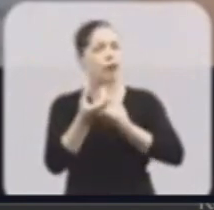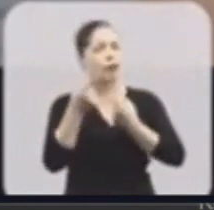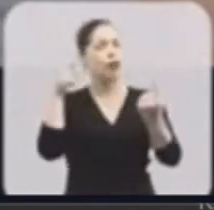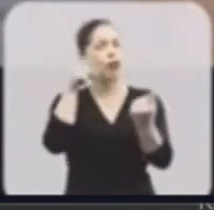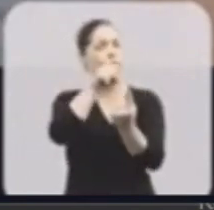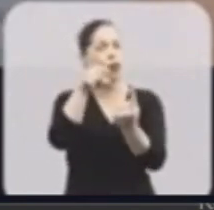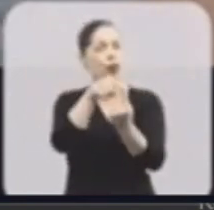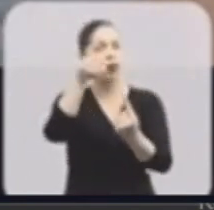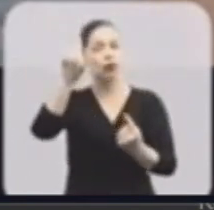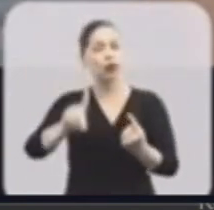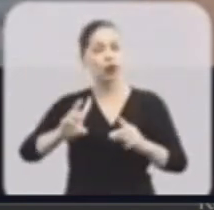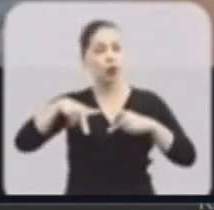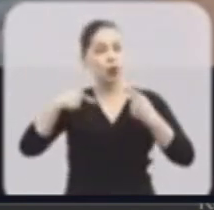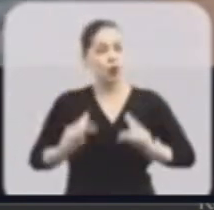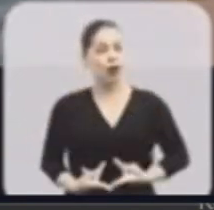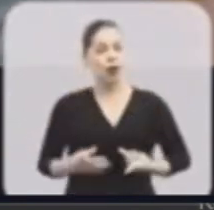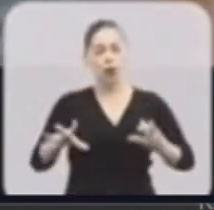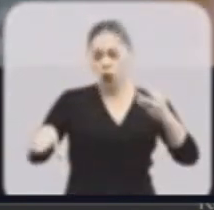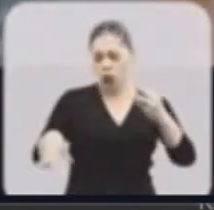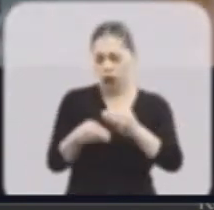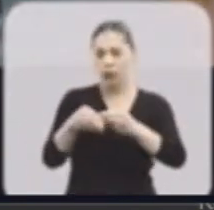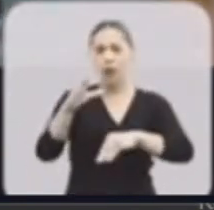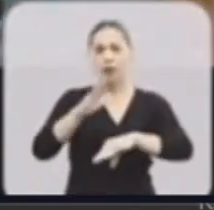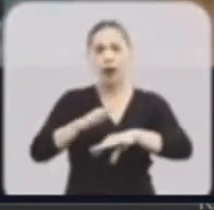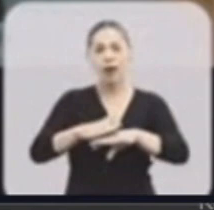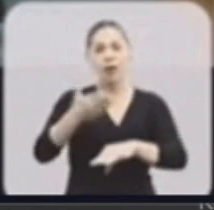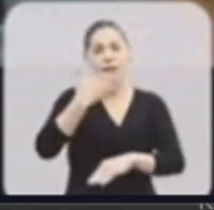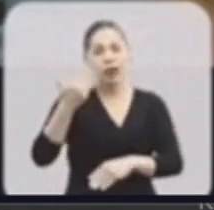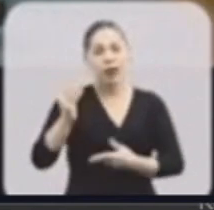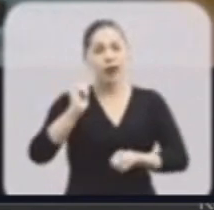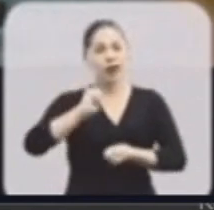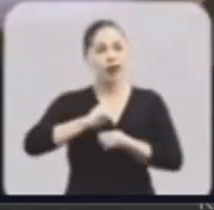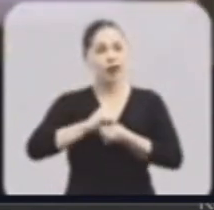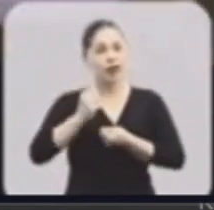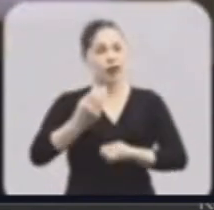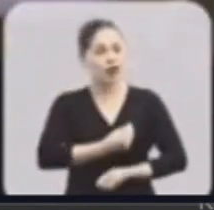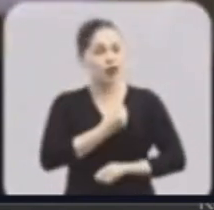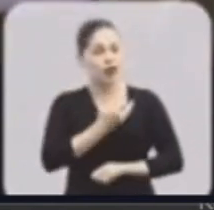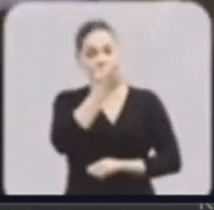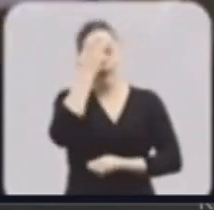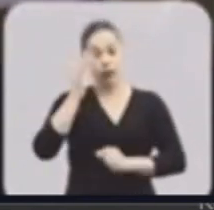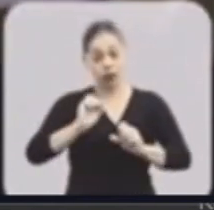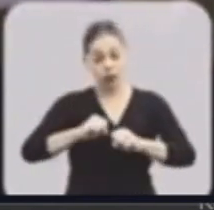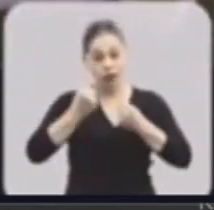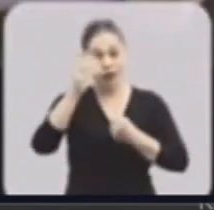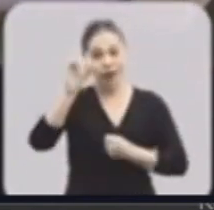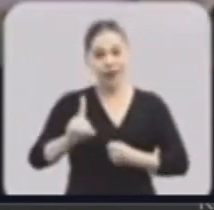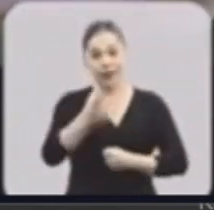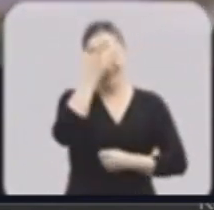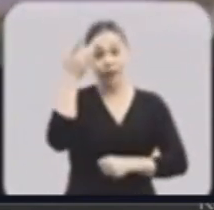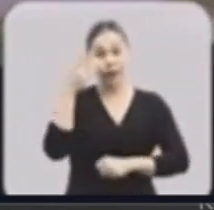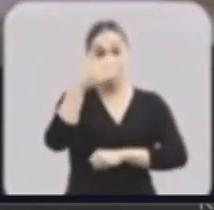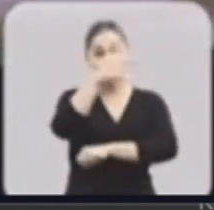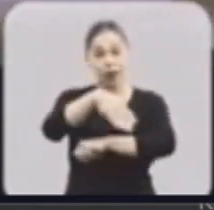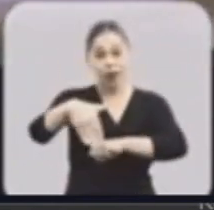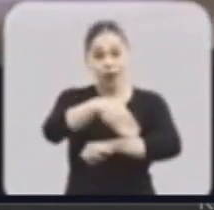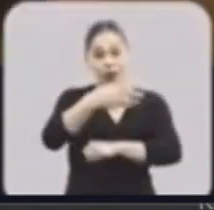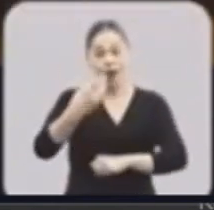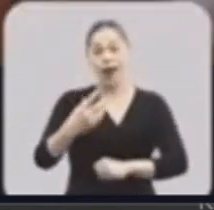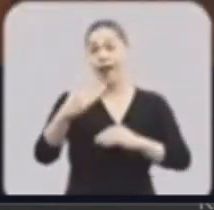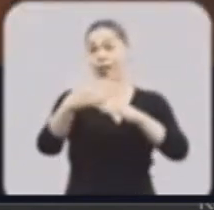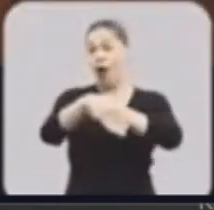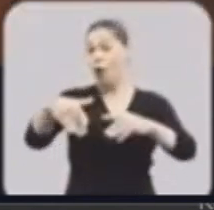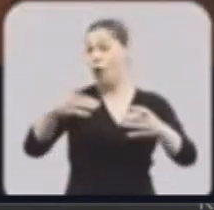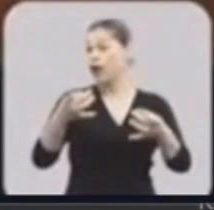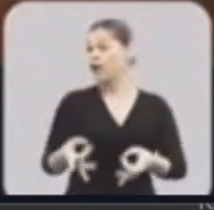difundir informações relacionadas aos direitos humanos, contribuindo para a melhoria das condições de vida e defesa dos direitos das pessoas